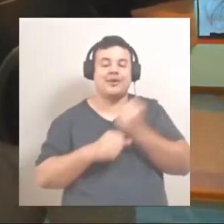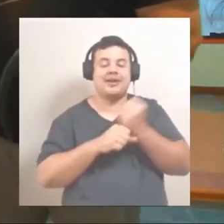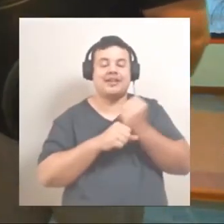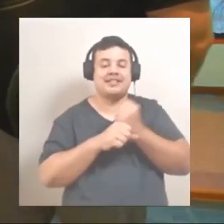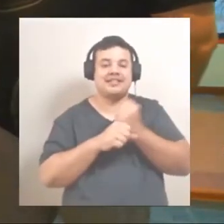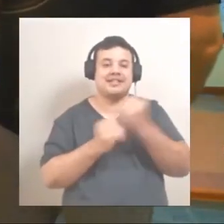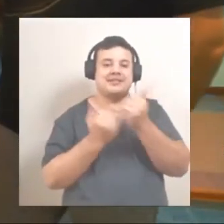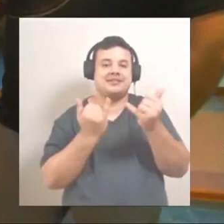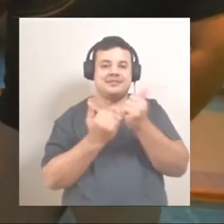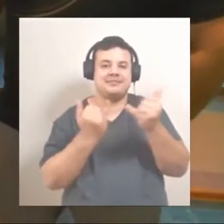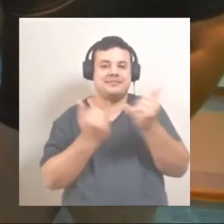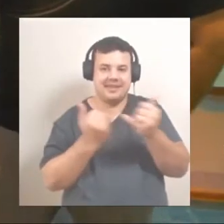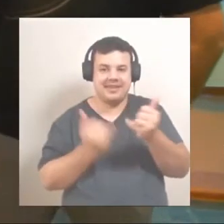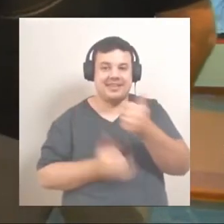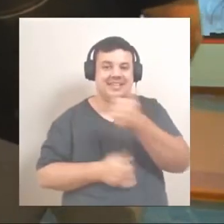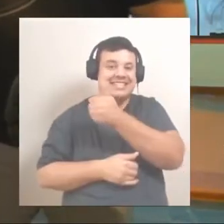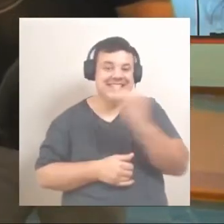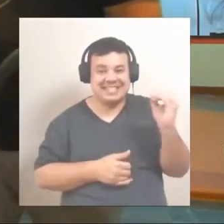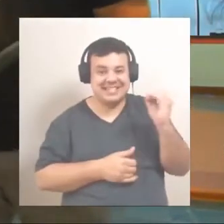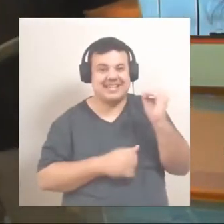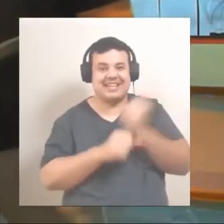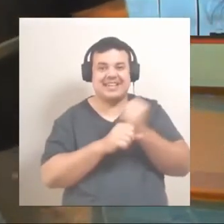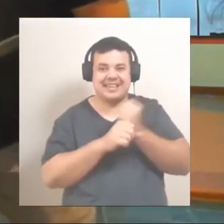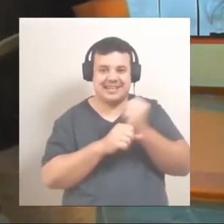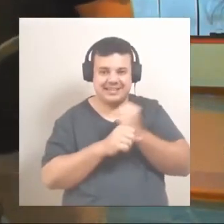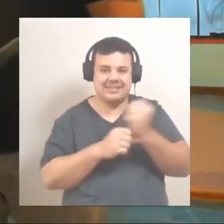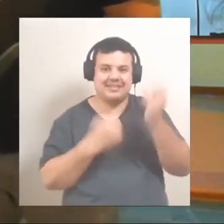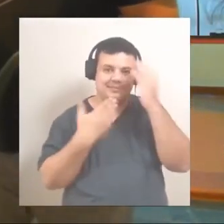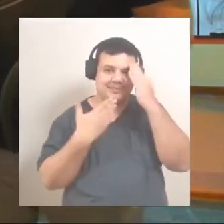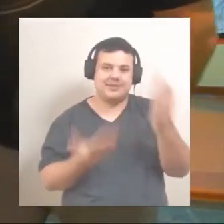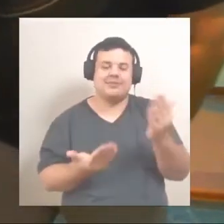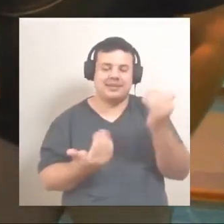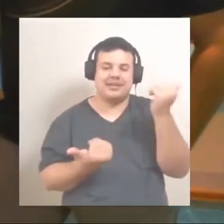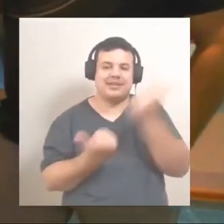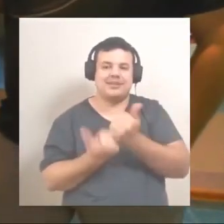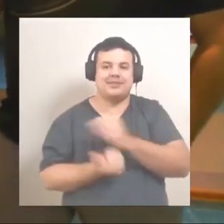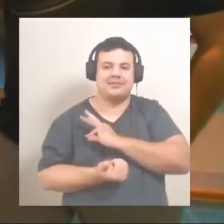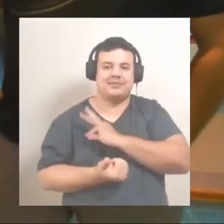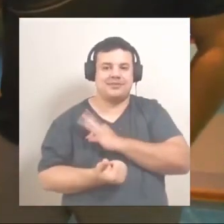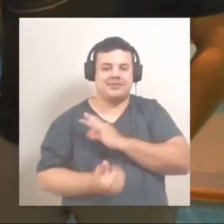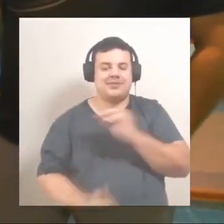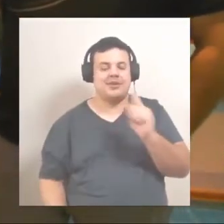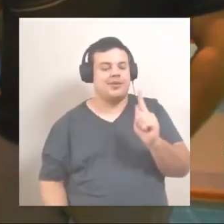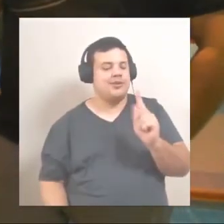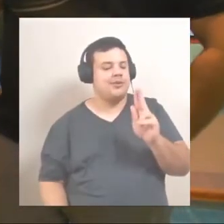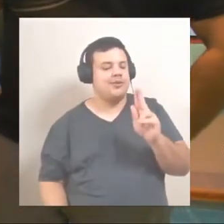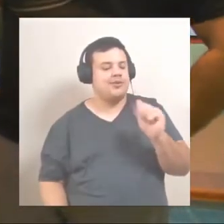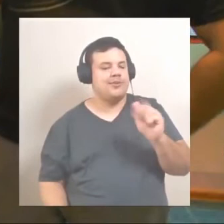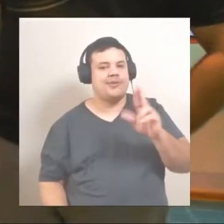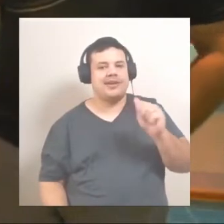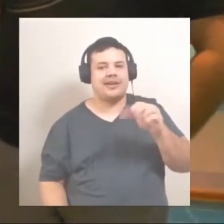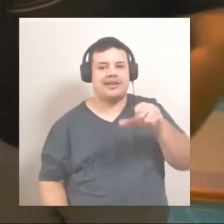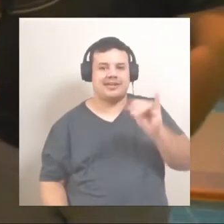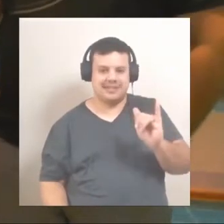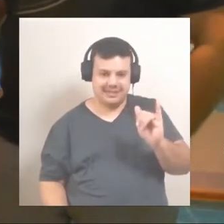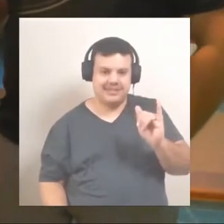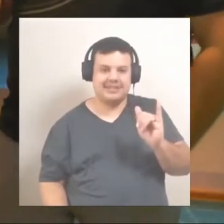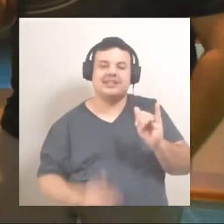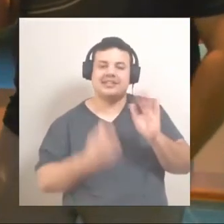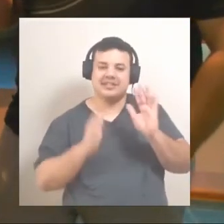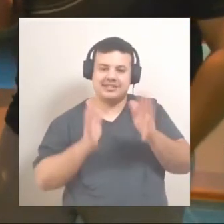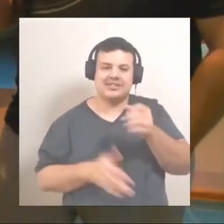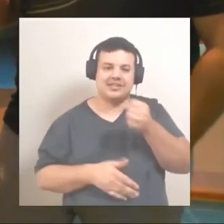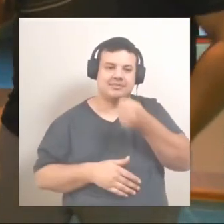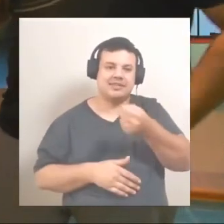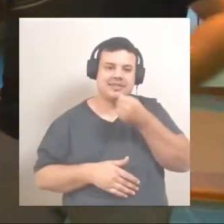2 anos e meio, e meio a 100 anos. Muito obrigado à subprefeitura. Guaraci, logo que entrou na subprefeitura, já deu uma entrevista exclusiva para o